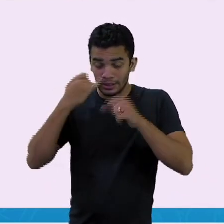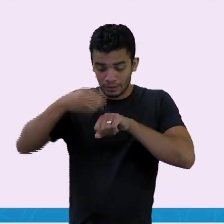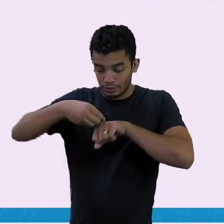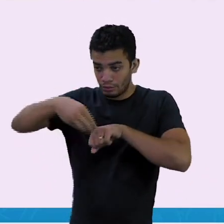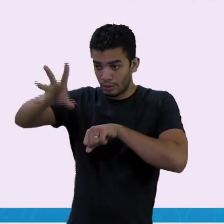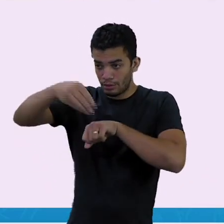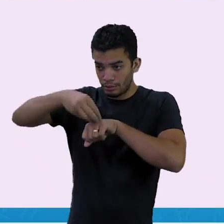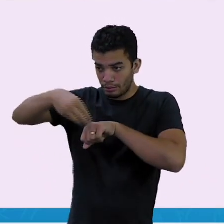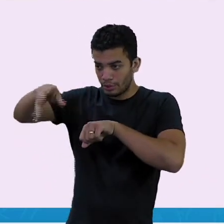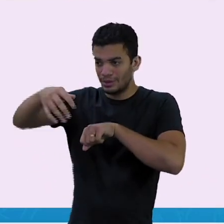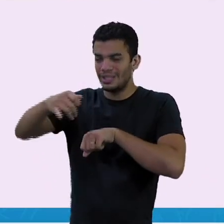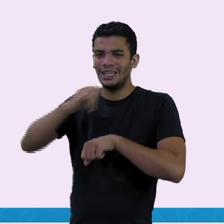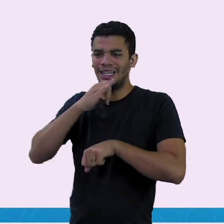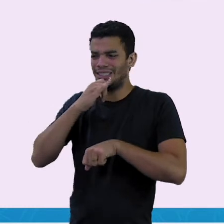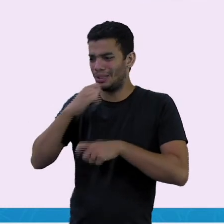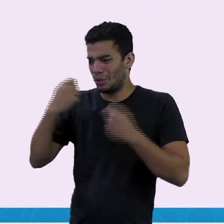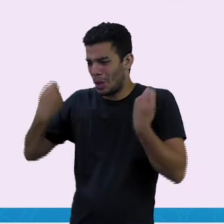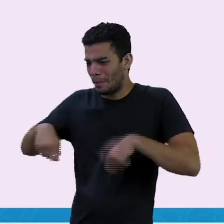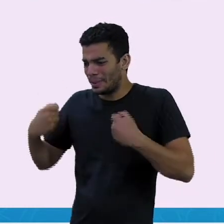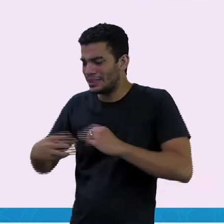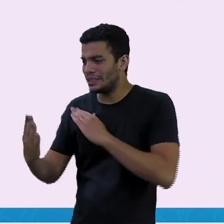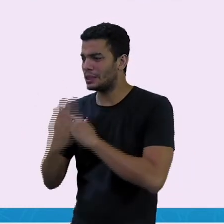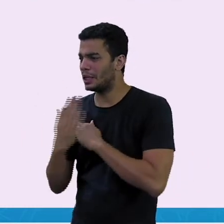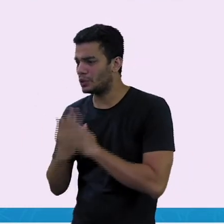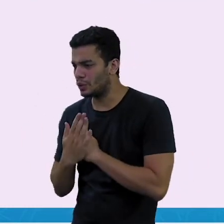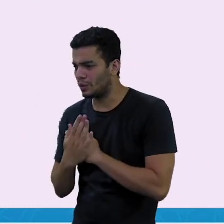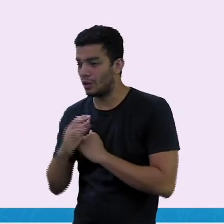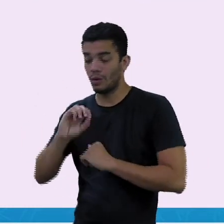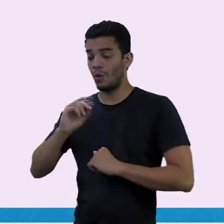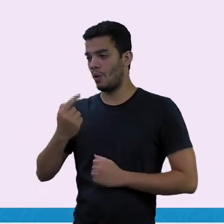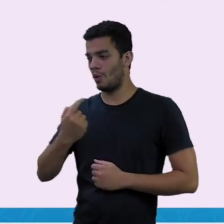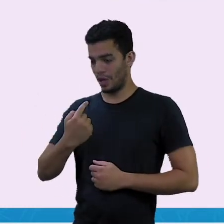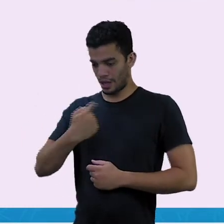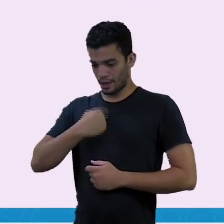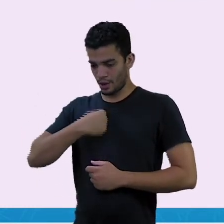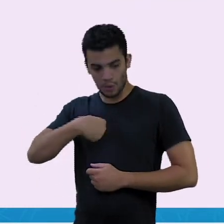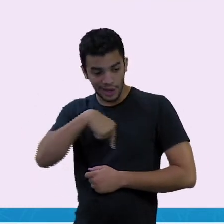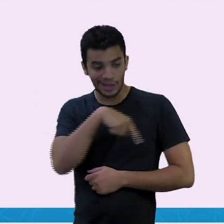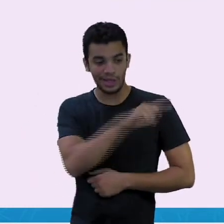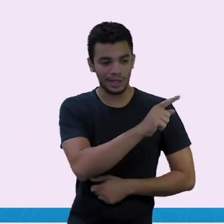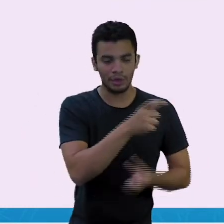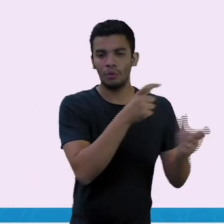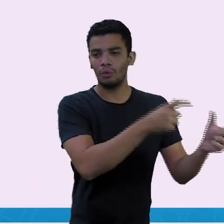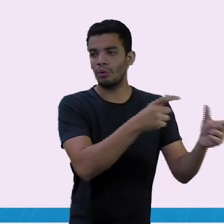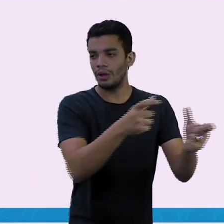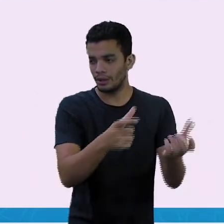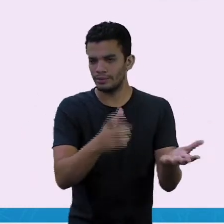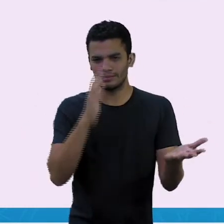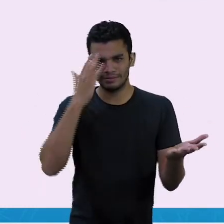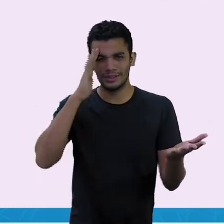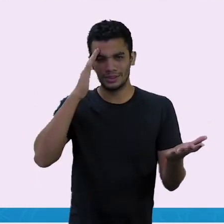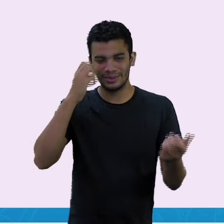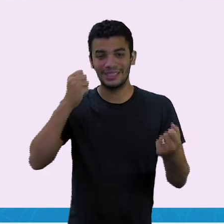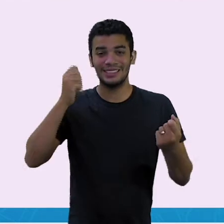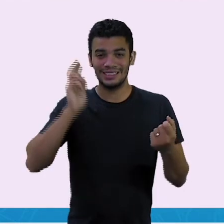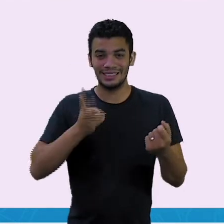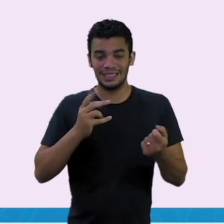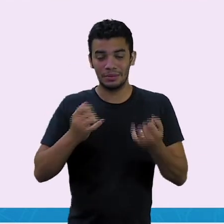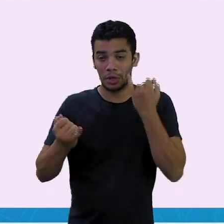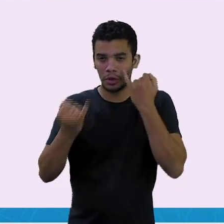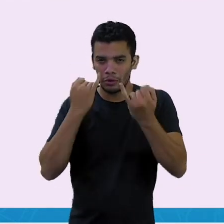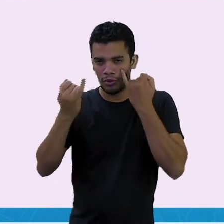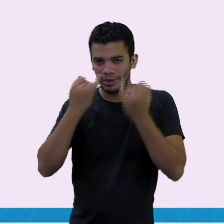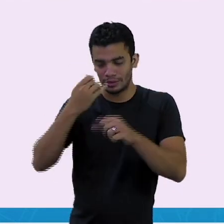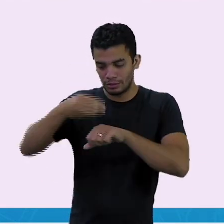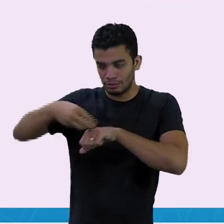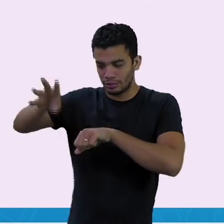vou pedir, eu sempre vou estar informando alguma coisa para quem eu estou escrevendo o bilhete. E o bilhete sempre terá